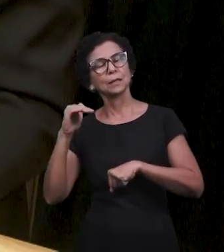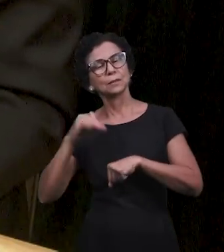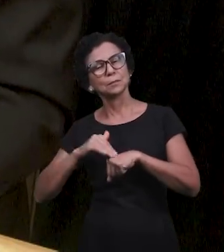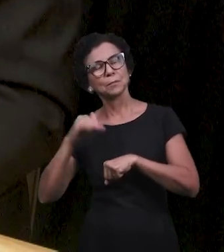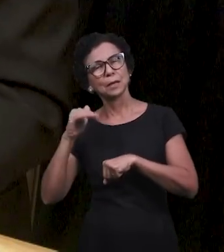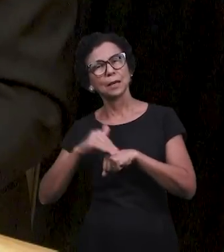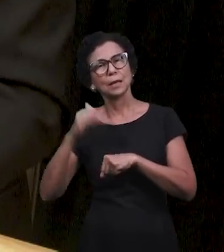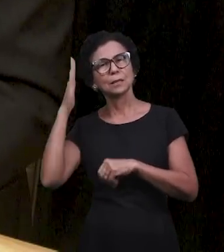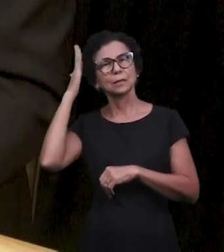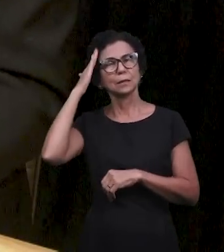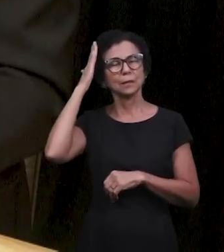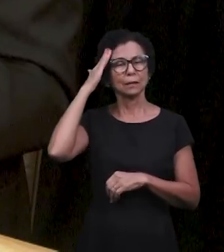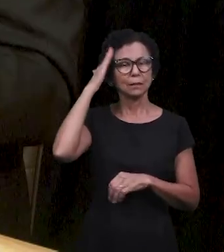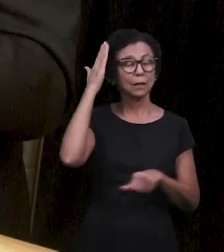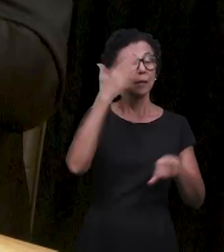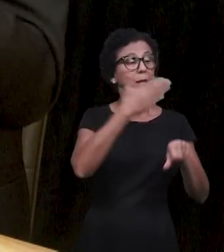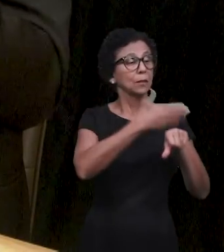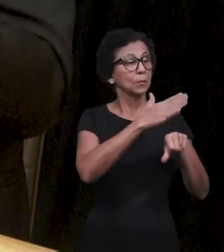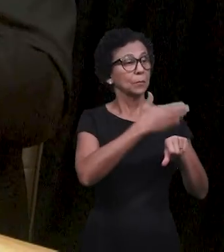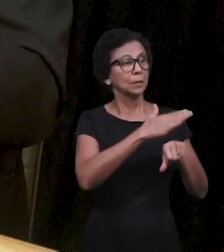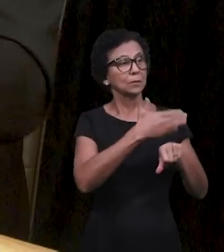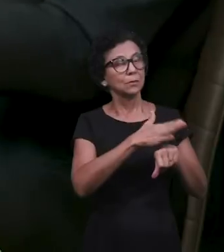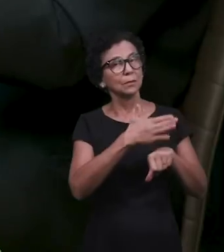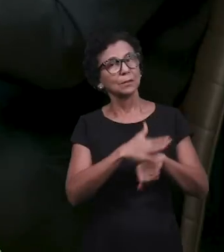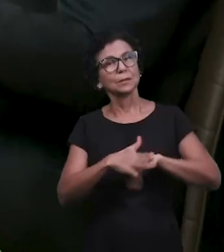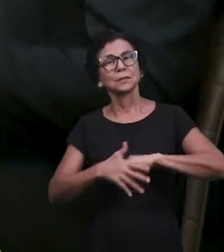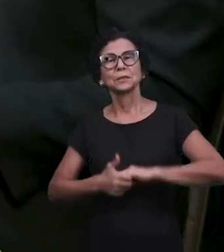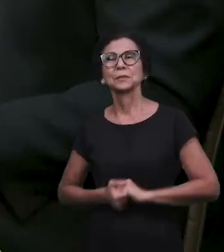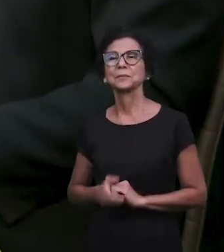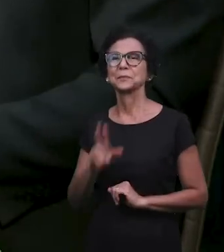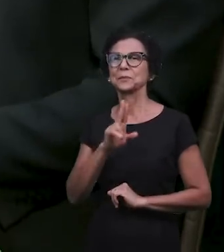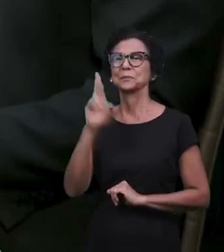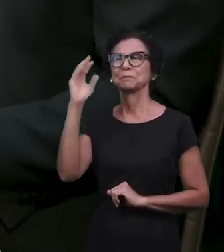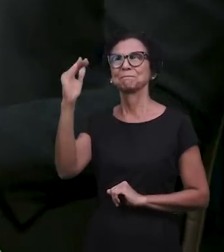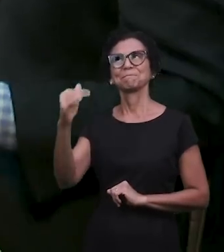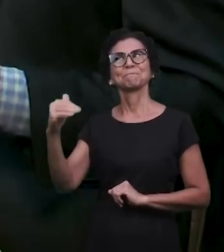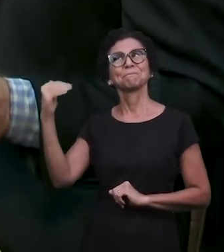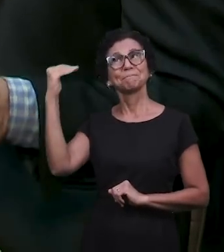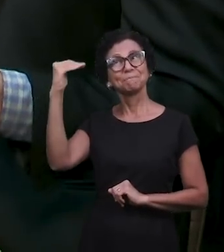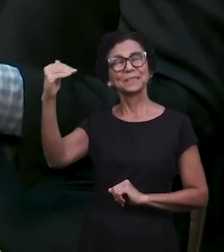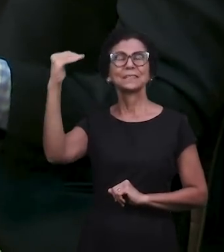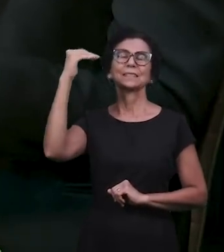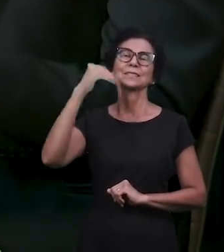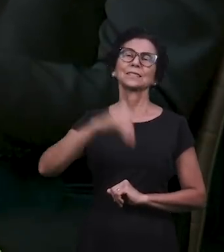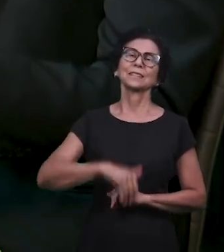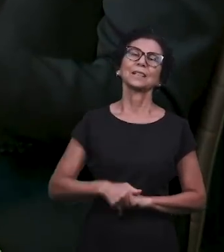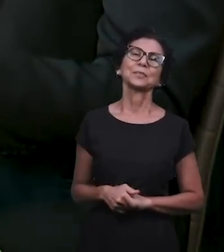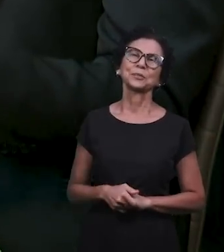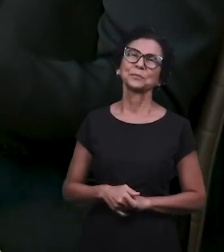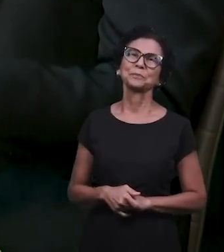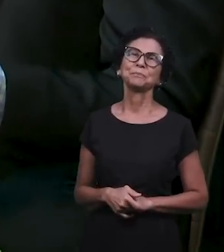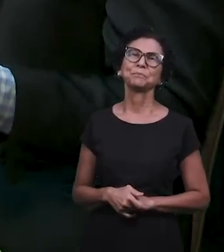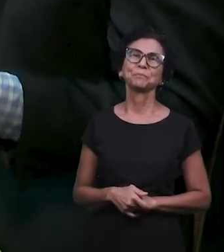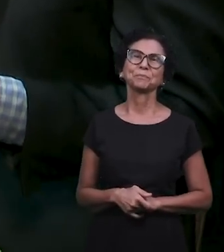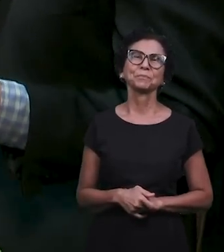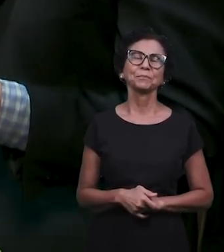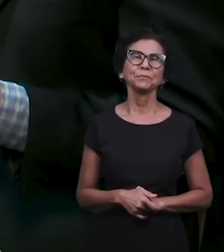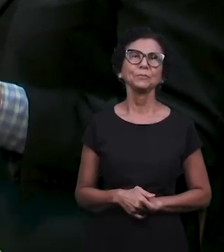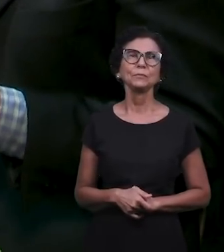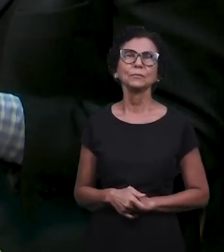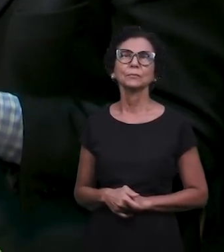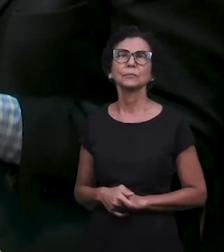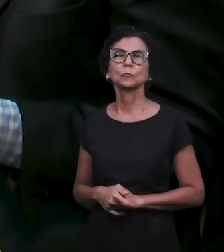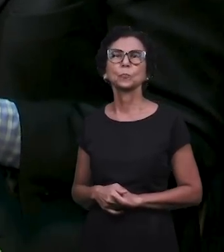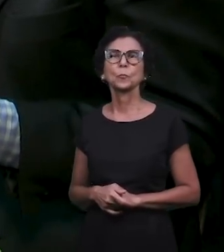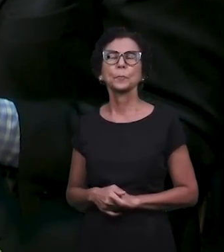em prática, e o nome do Senhor vai sendo mais e mais glorificado na nossa vida. Retrocedendo só um